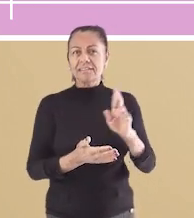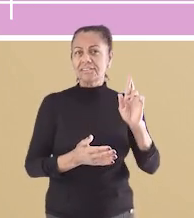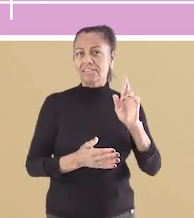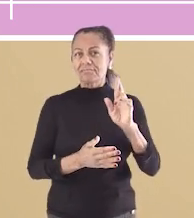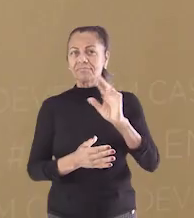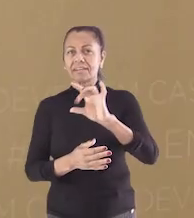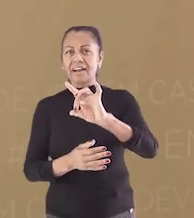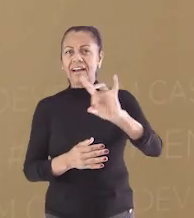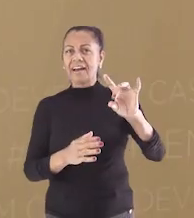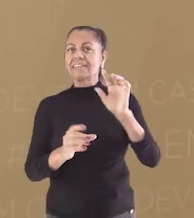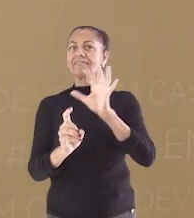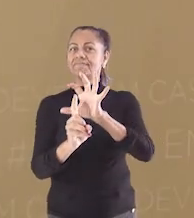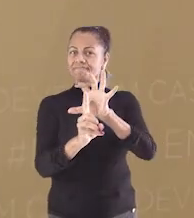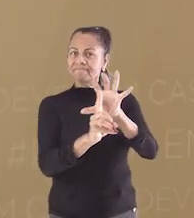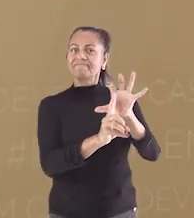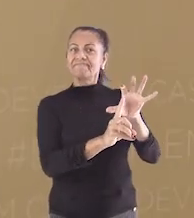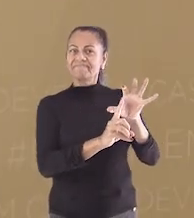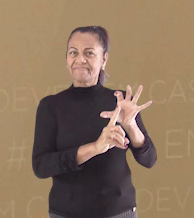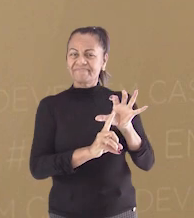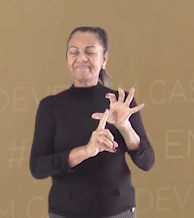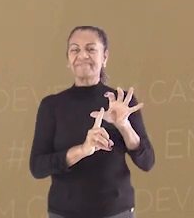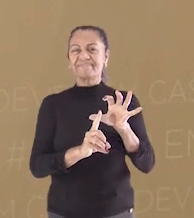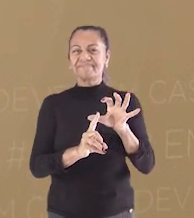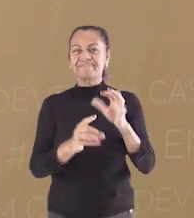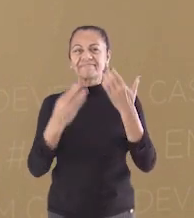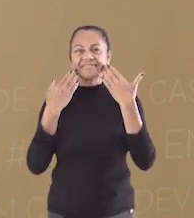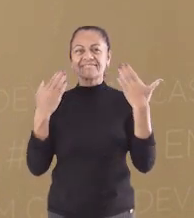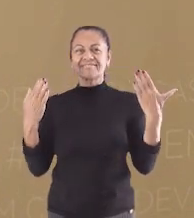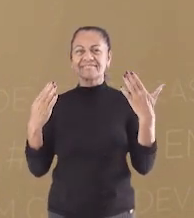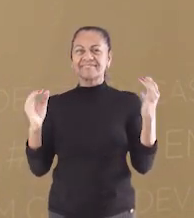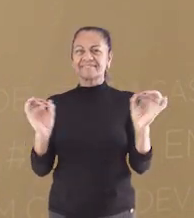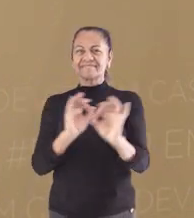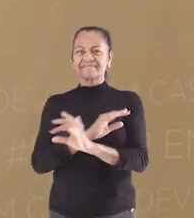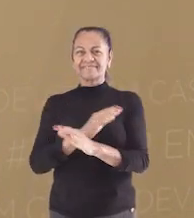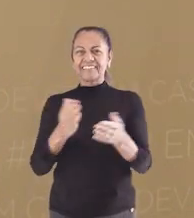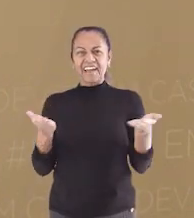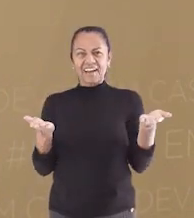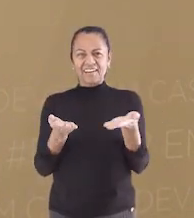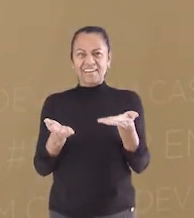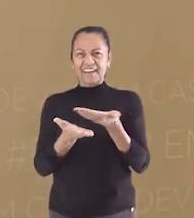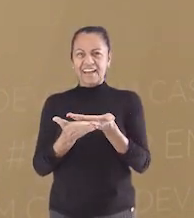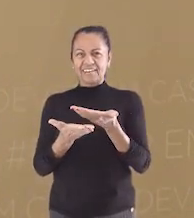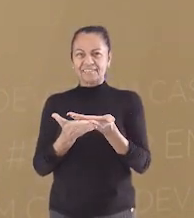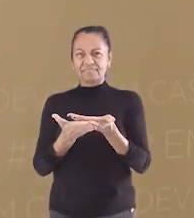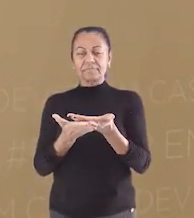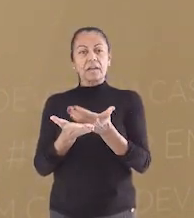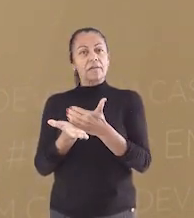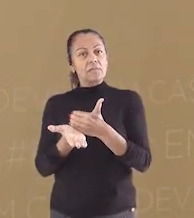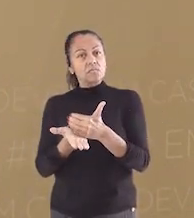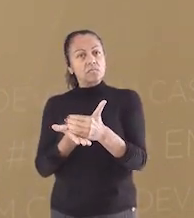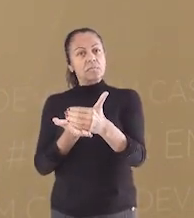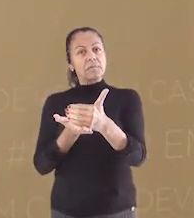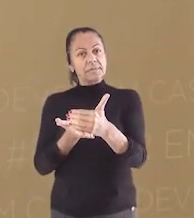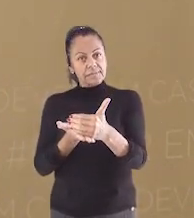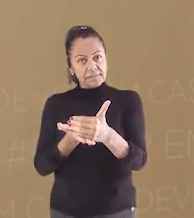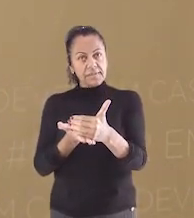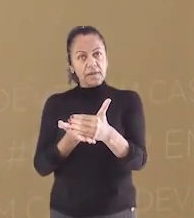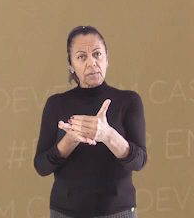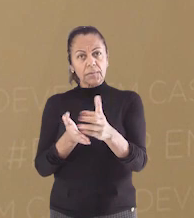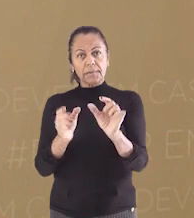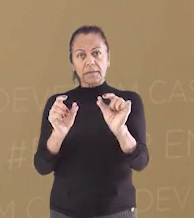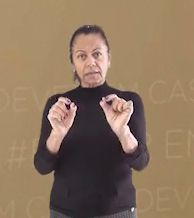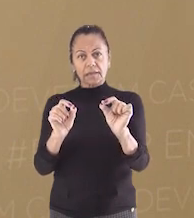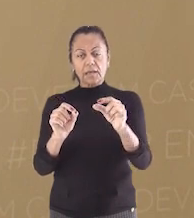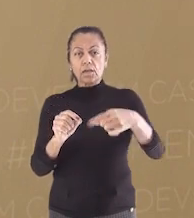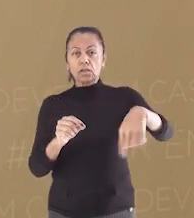religiões. Apresentações feitas, agora vamos para a nossa aula. Vamos iniciar a nossa aula,